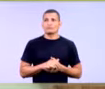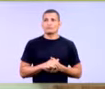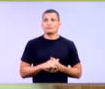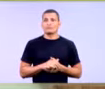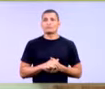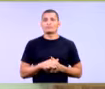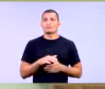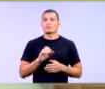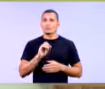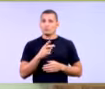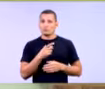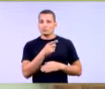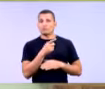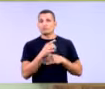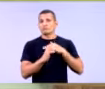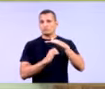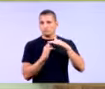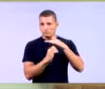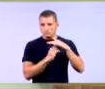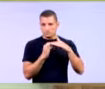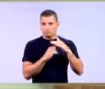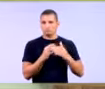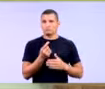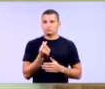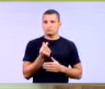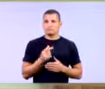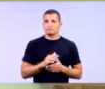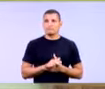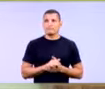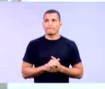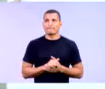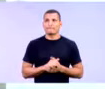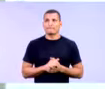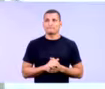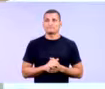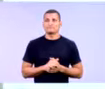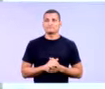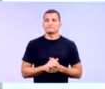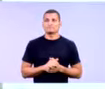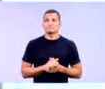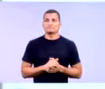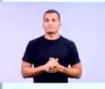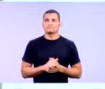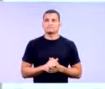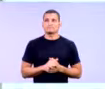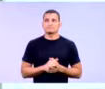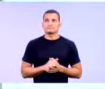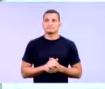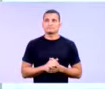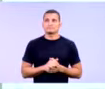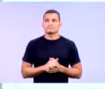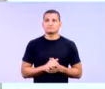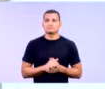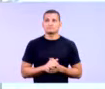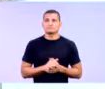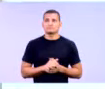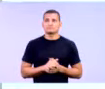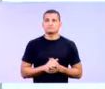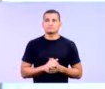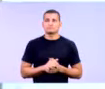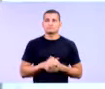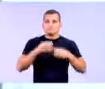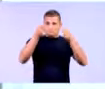recursos dessa instituição. Vamos prosseguir, professora? Ok, professora, obrigada. No finalzinho a gente explica mais sobre essa tabelinha